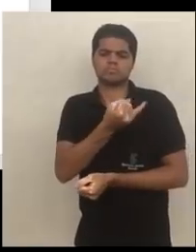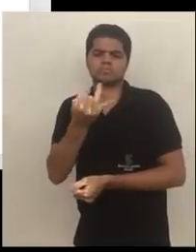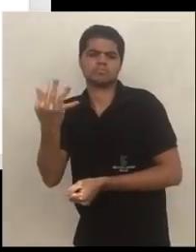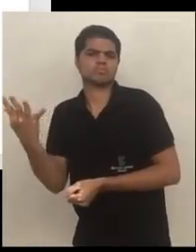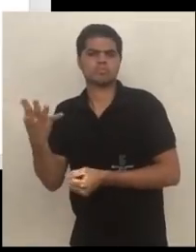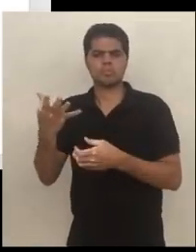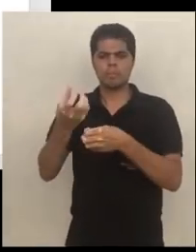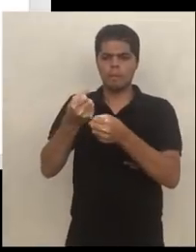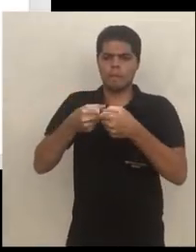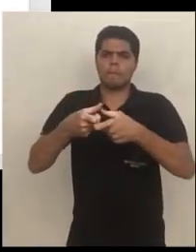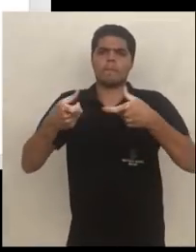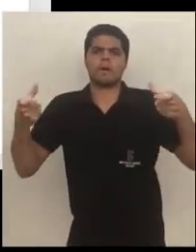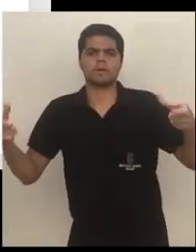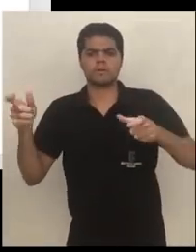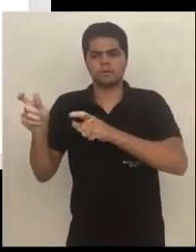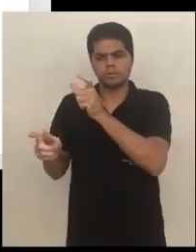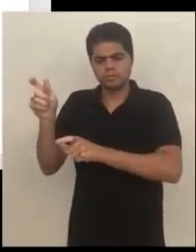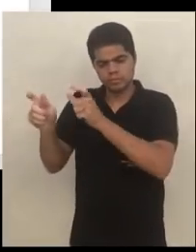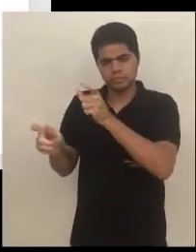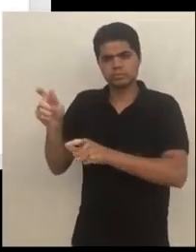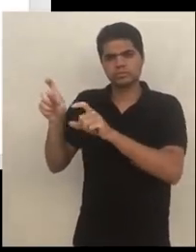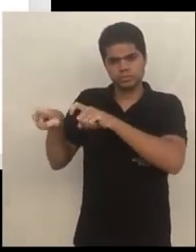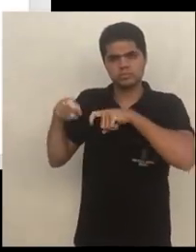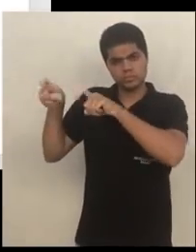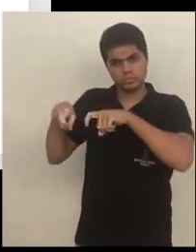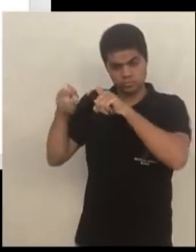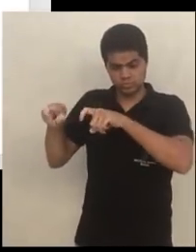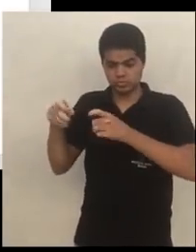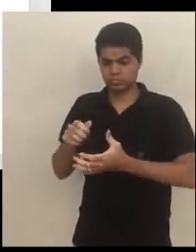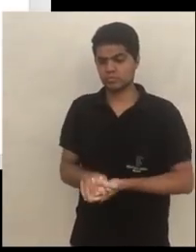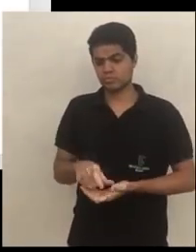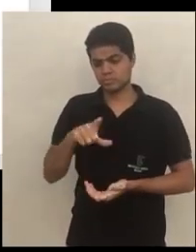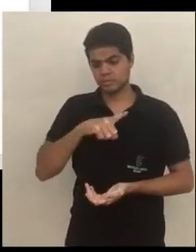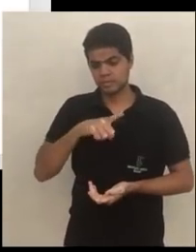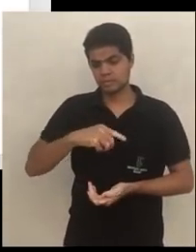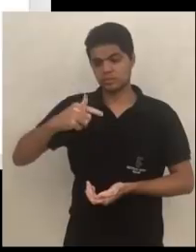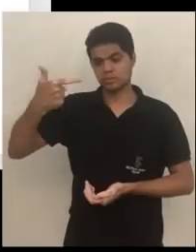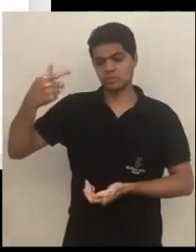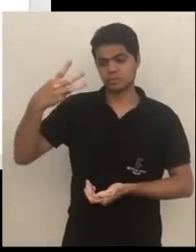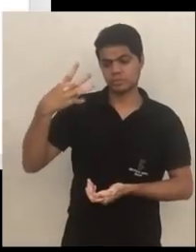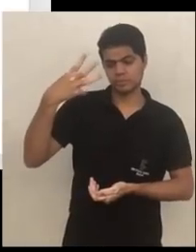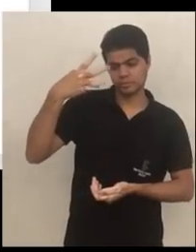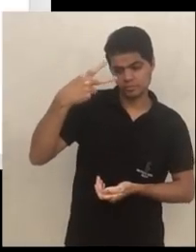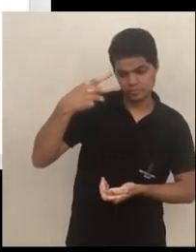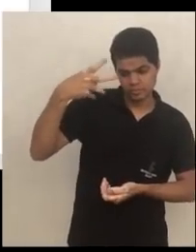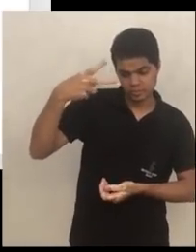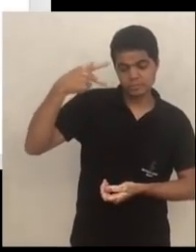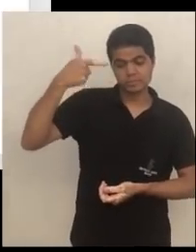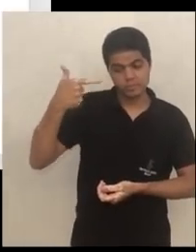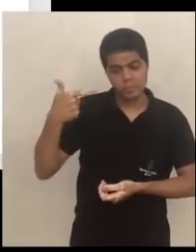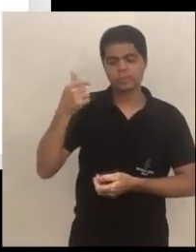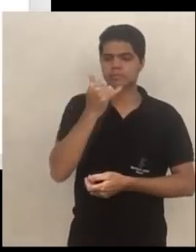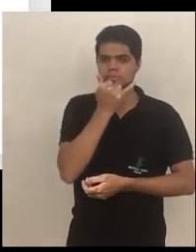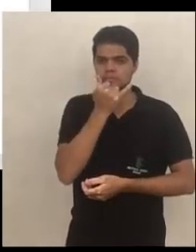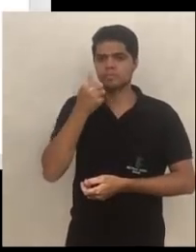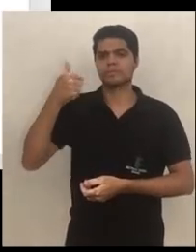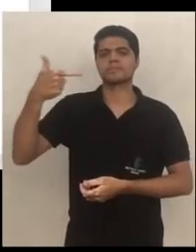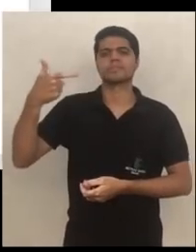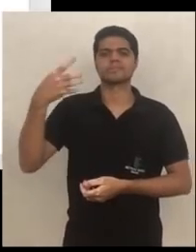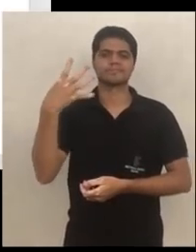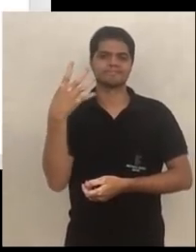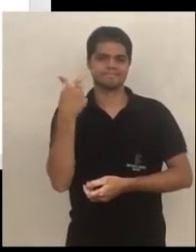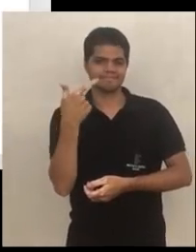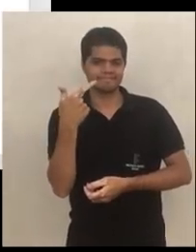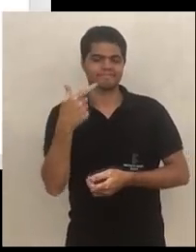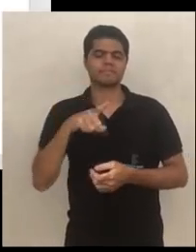produtores certificados, o IBD com 242 e a Ecocert com 81 produtores certificados,